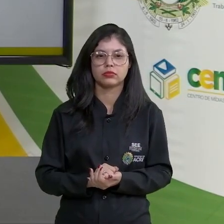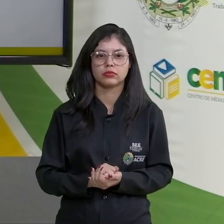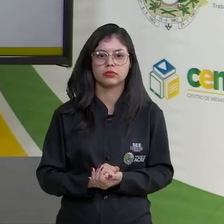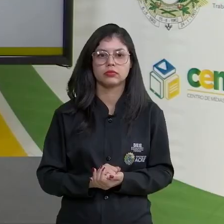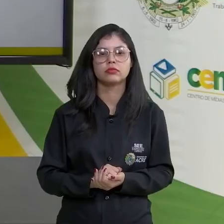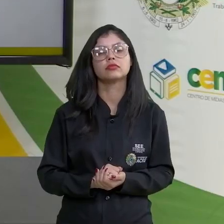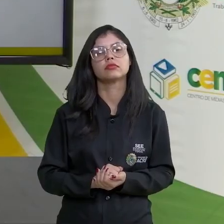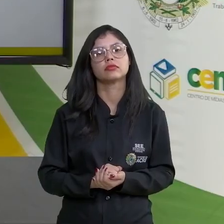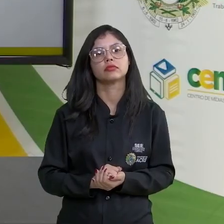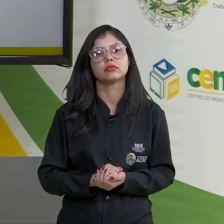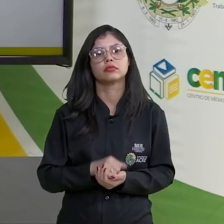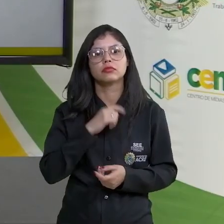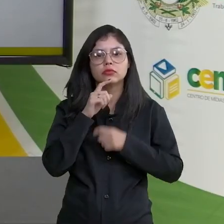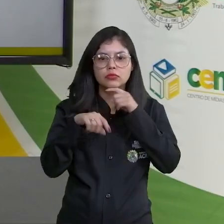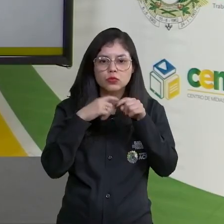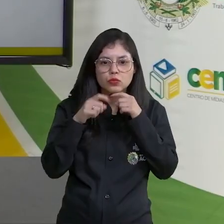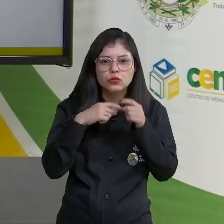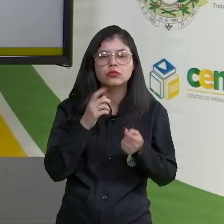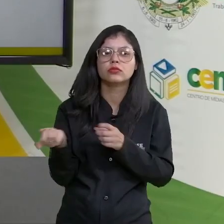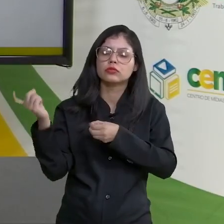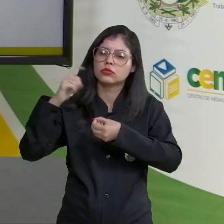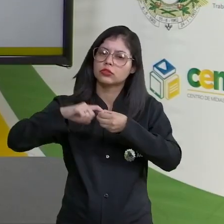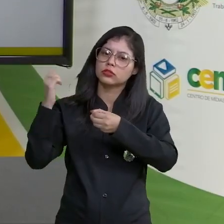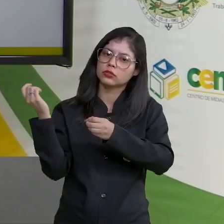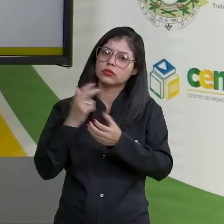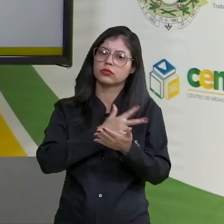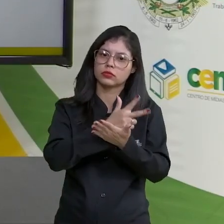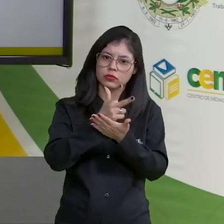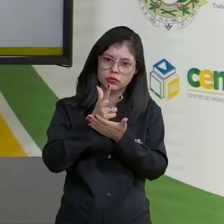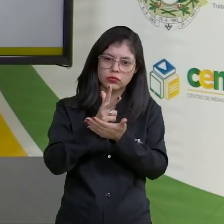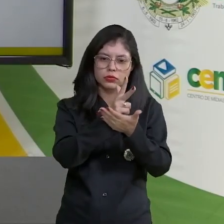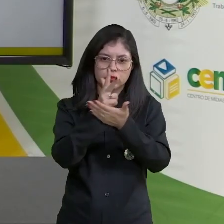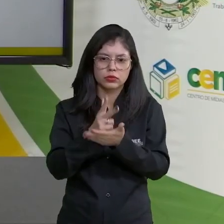Mas caso existir alguma dúvida, volta o vídeo, assista de